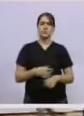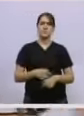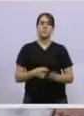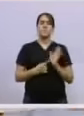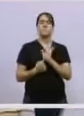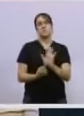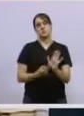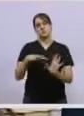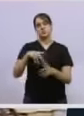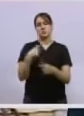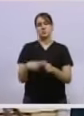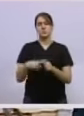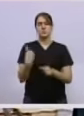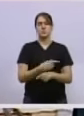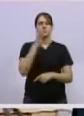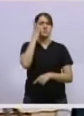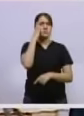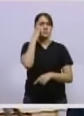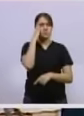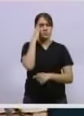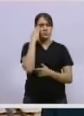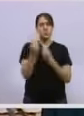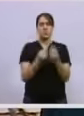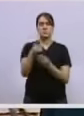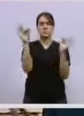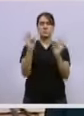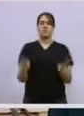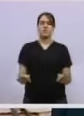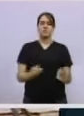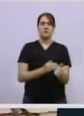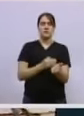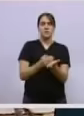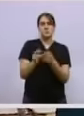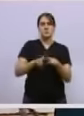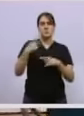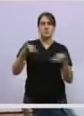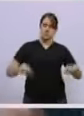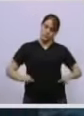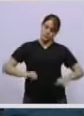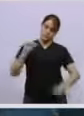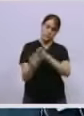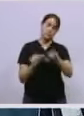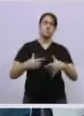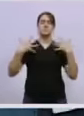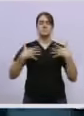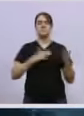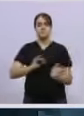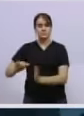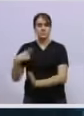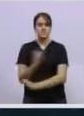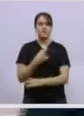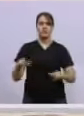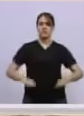ao mundo, porque nós saberemos o quanto você é feliz a partir delas. Não é o contrário. O nosso sofrimento não tem que